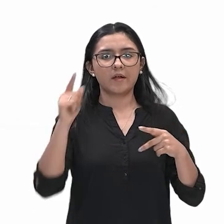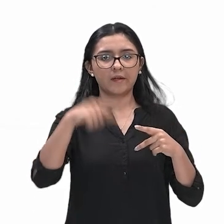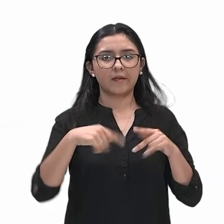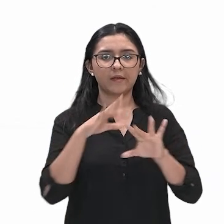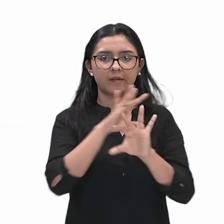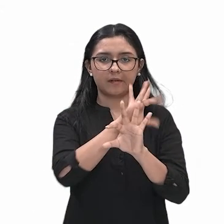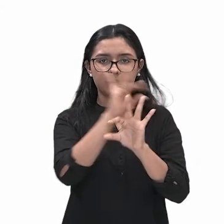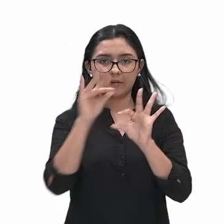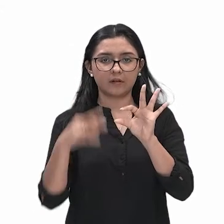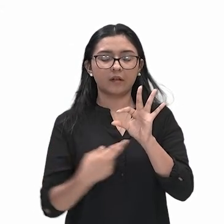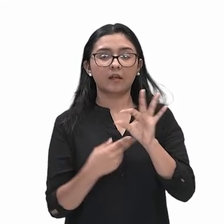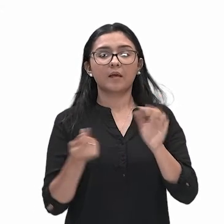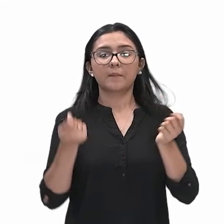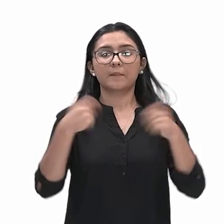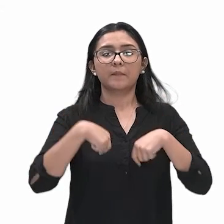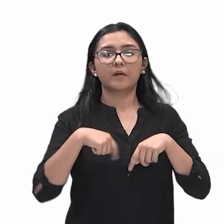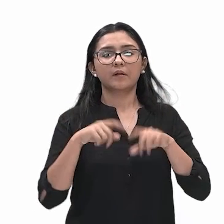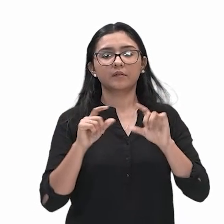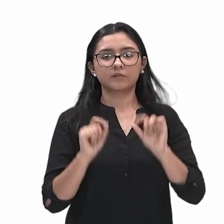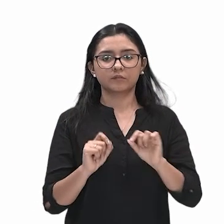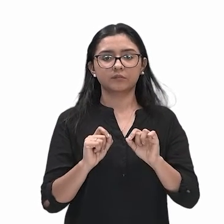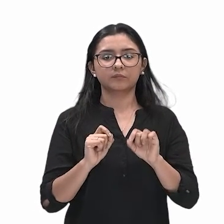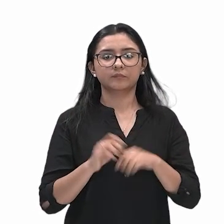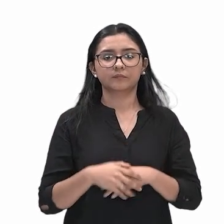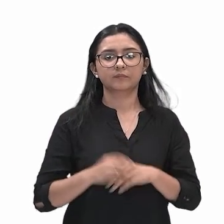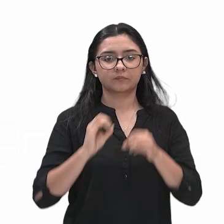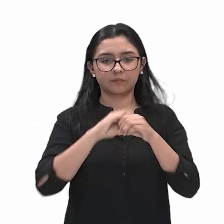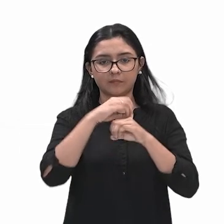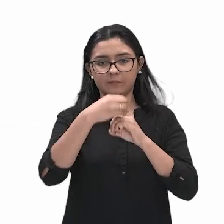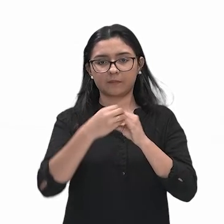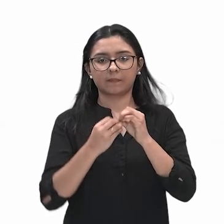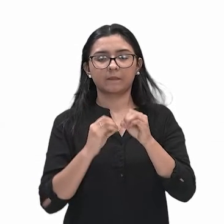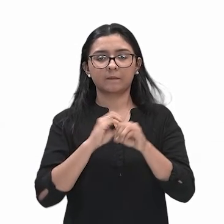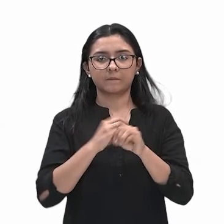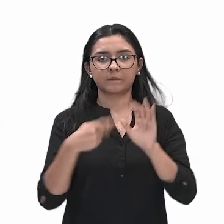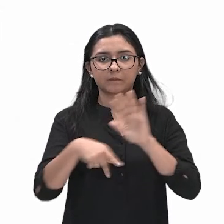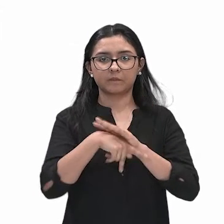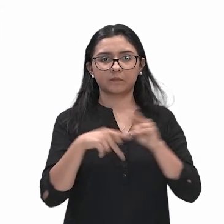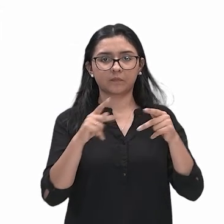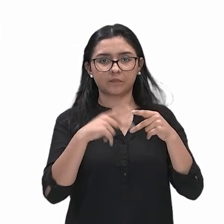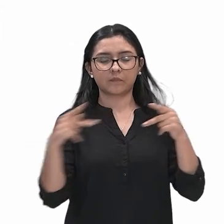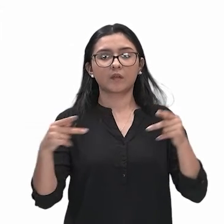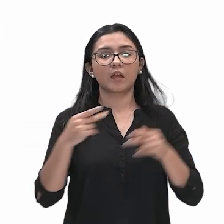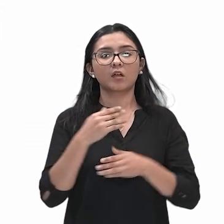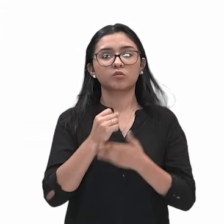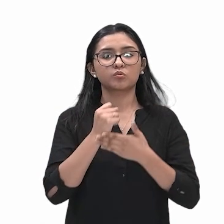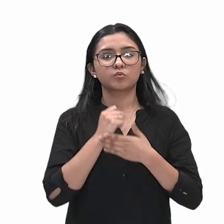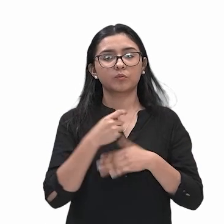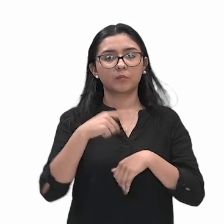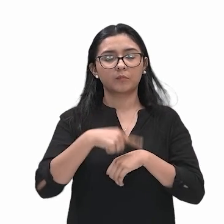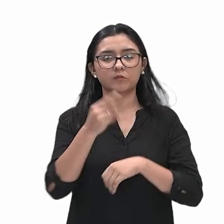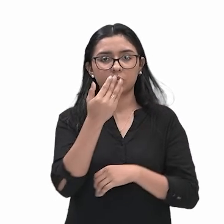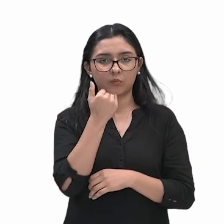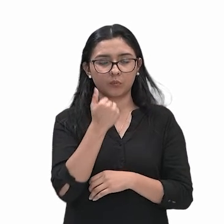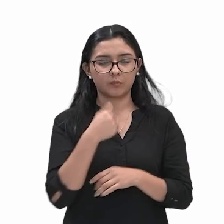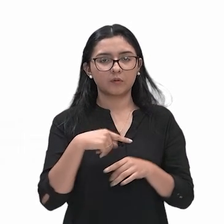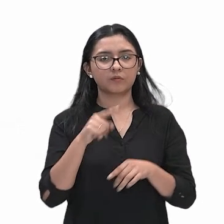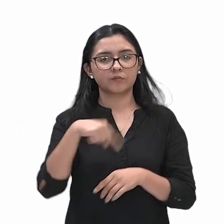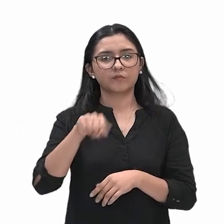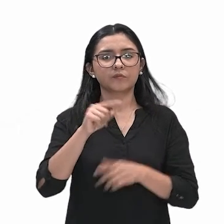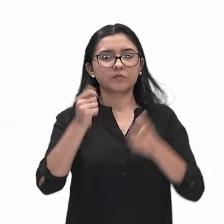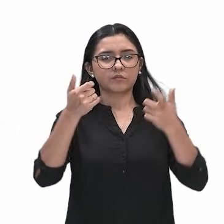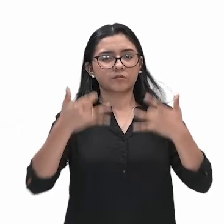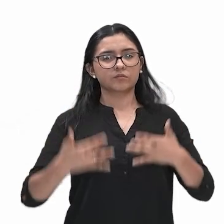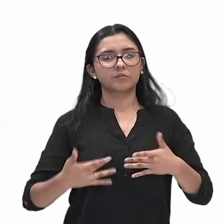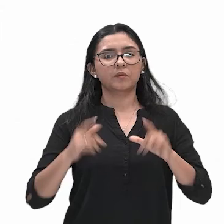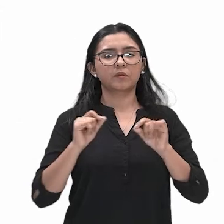é capaz, né, de quebrar as moléculas de proteína, tá? Ajuda na nossa digestão. Como eu já comentei com vocês,